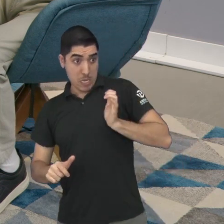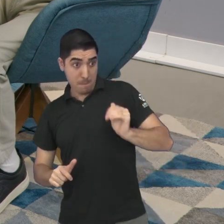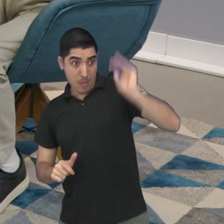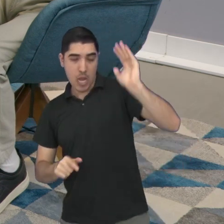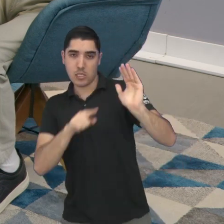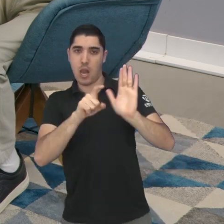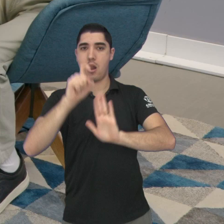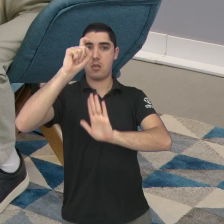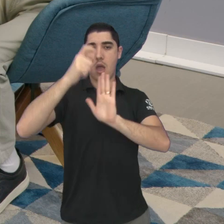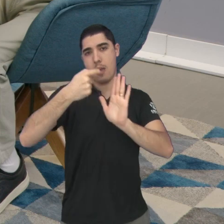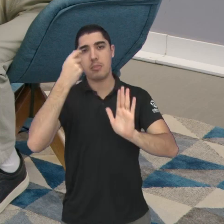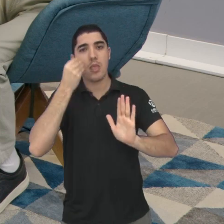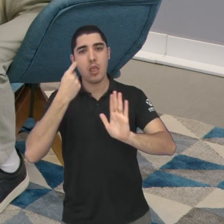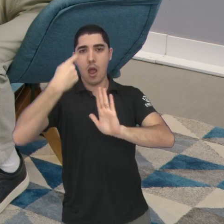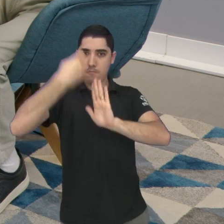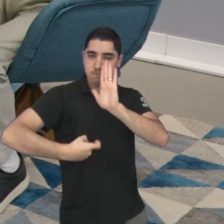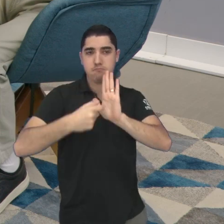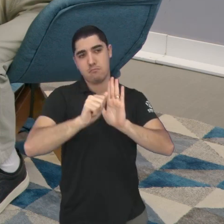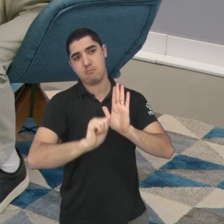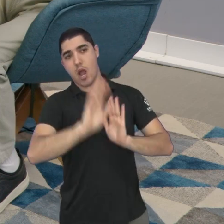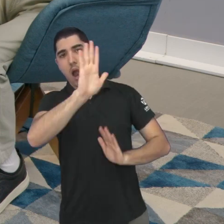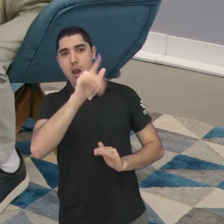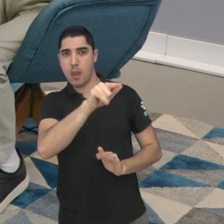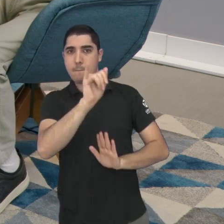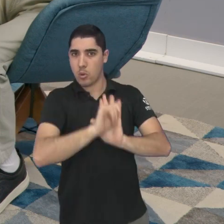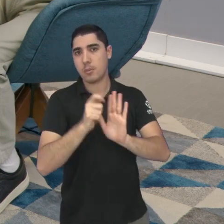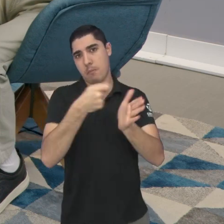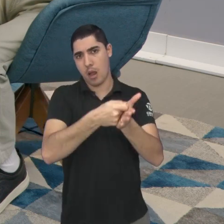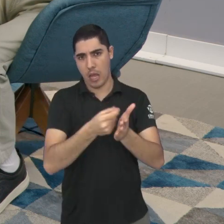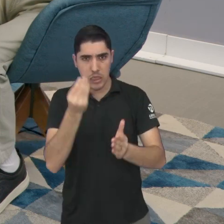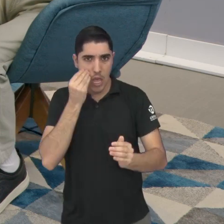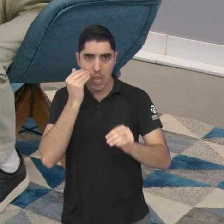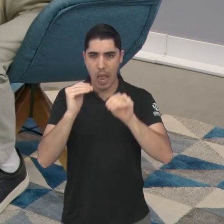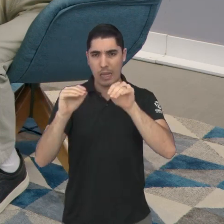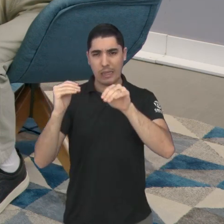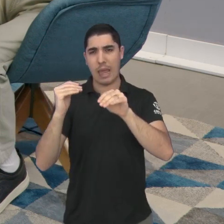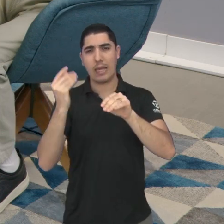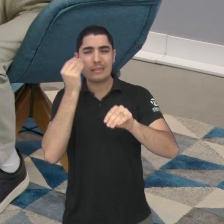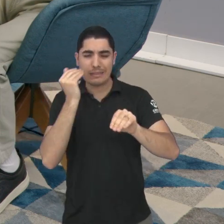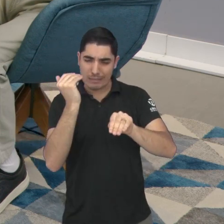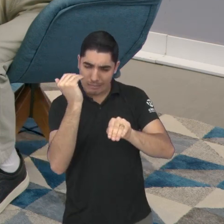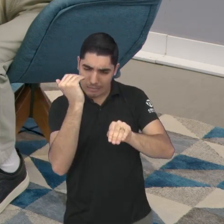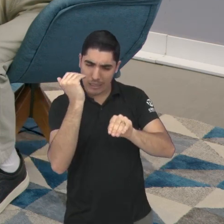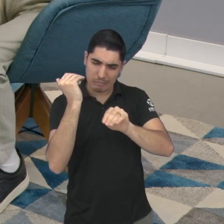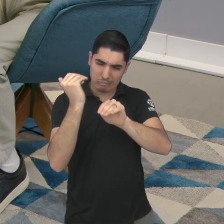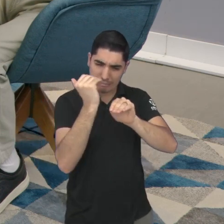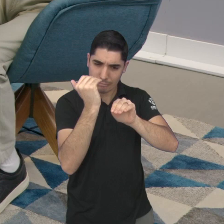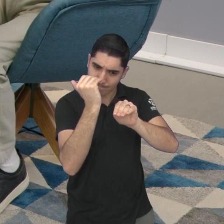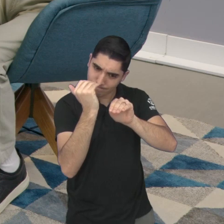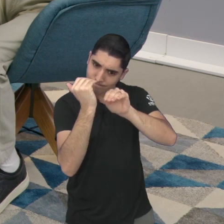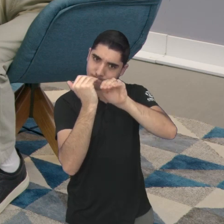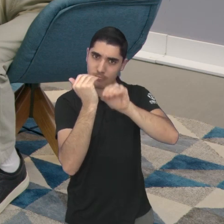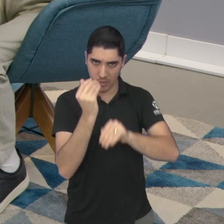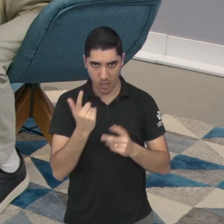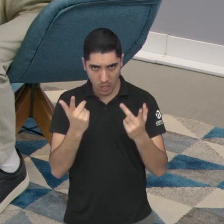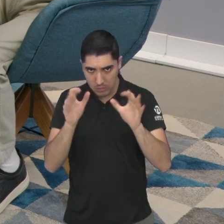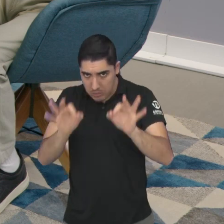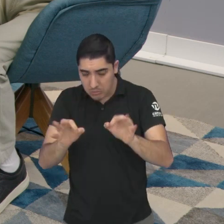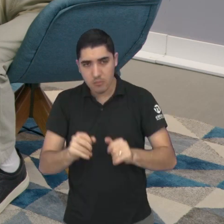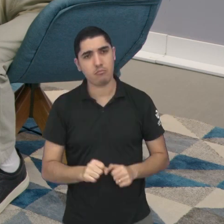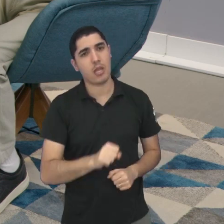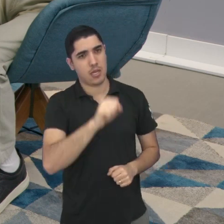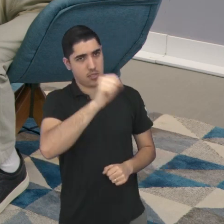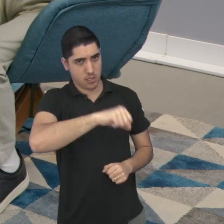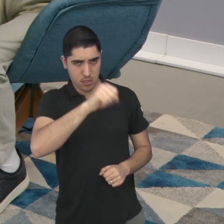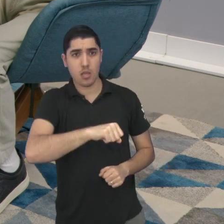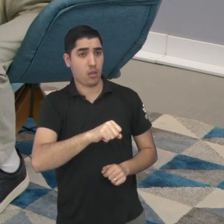tentar diminuir a desigualdade? Com certeza. Não só sou eu que acho isso, né? As principais organizações que